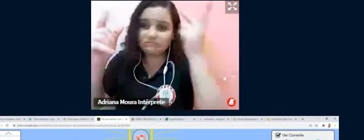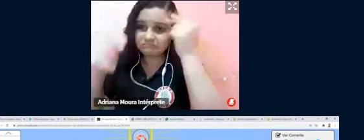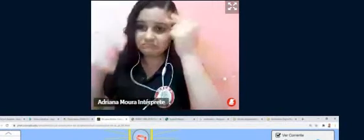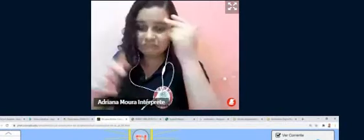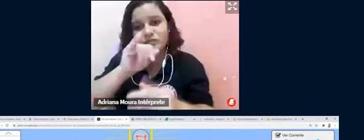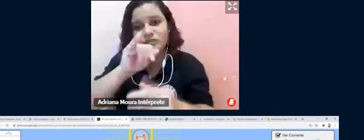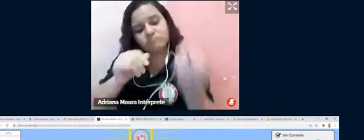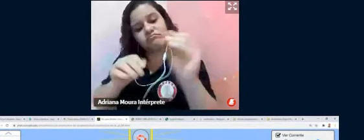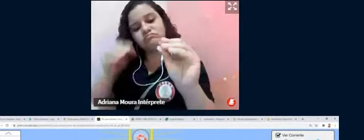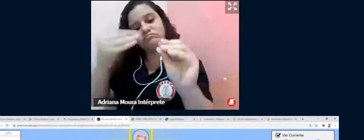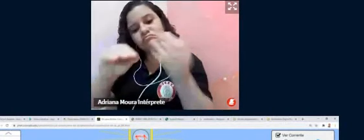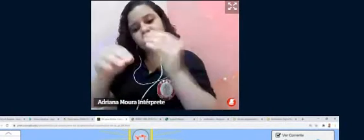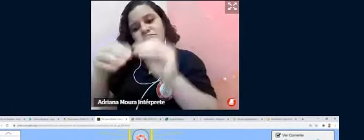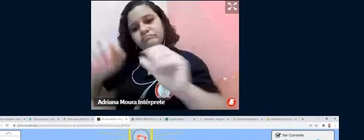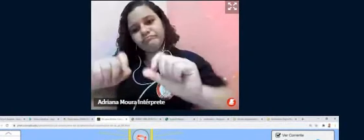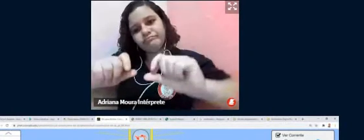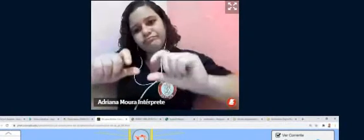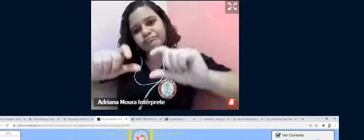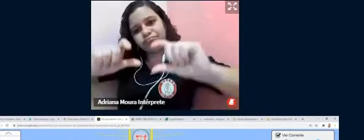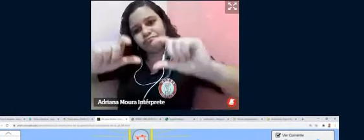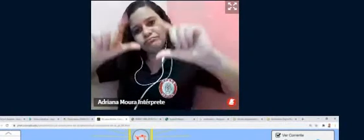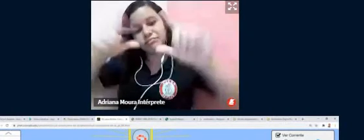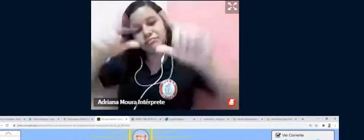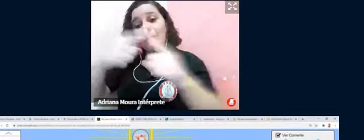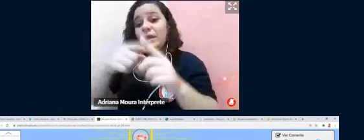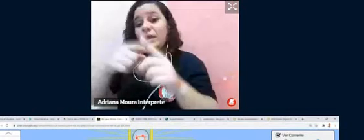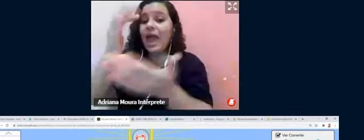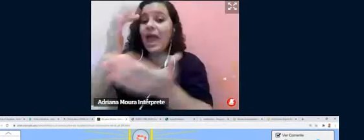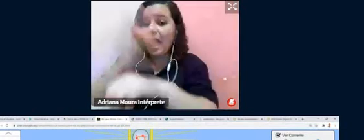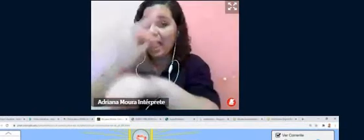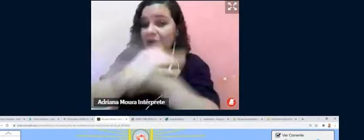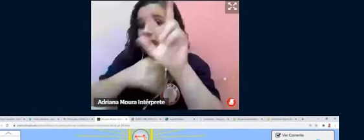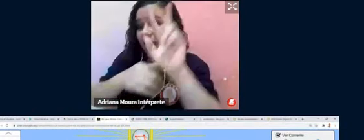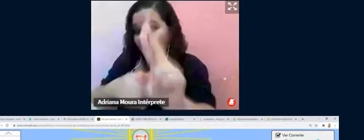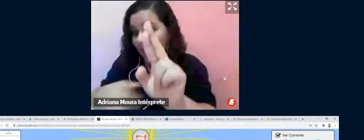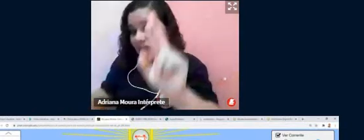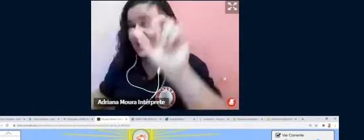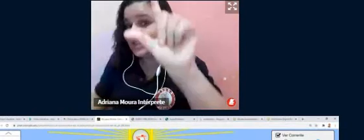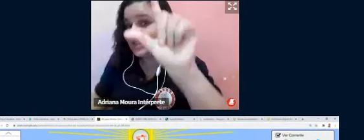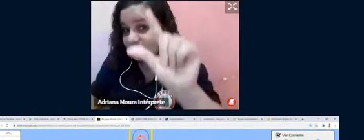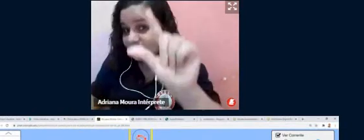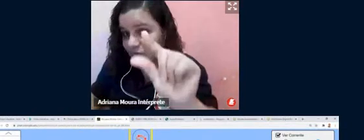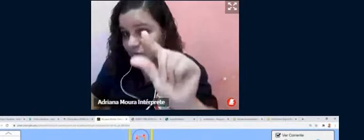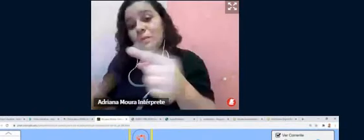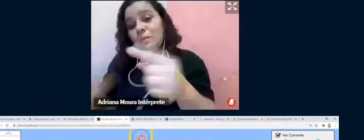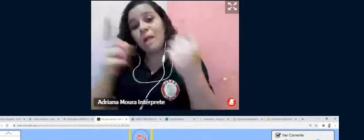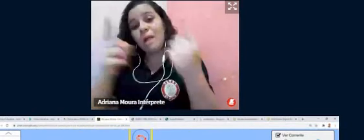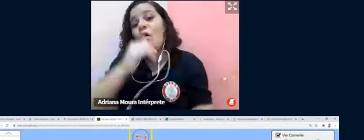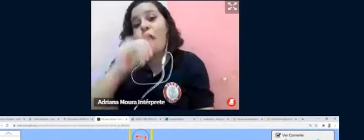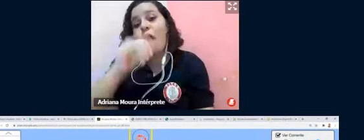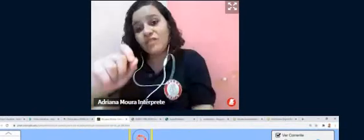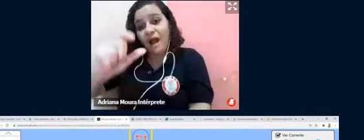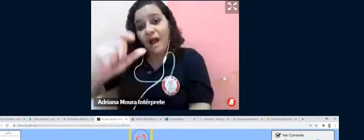ó, equivale a você ir diminuindo a resistência. Vai diminuindo a resistência e a corrente vai aumentando. Até chegar uma